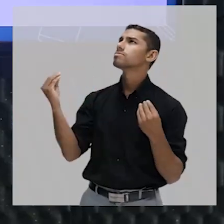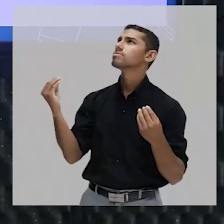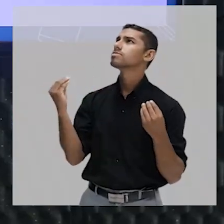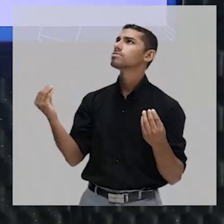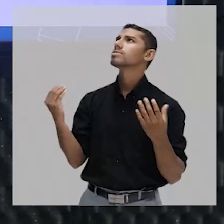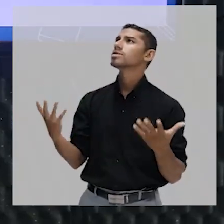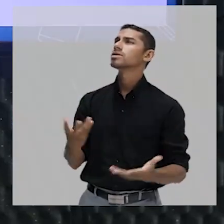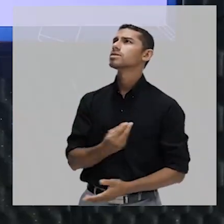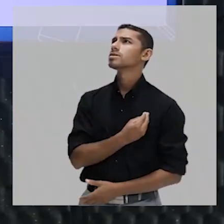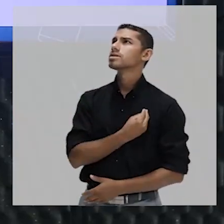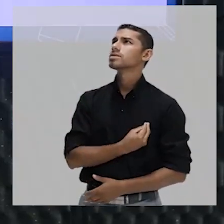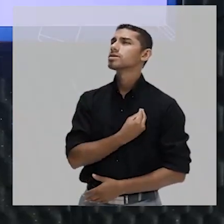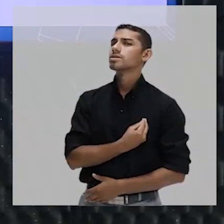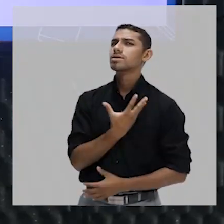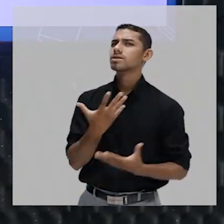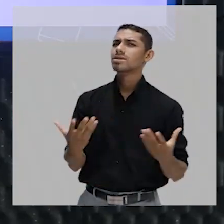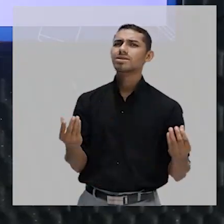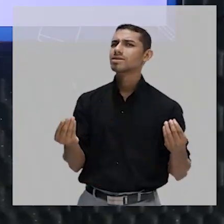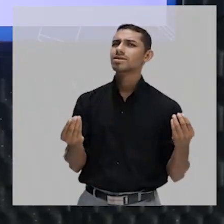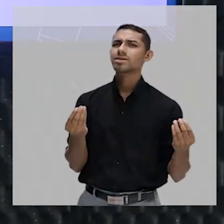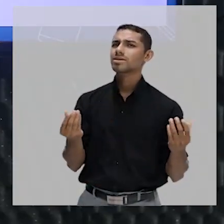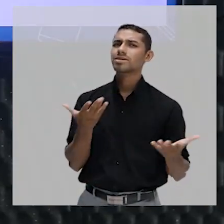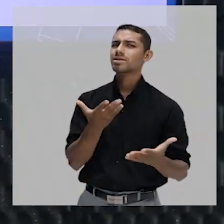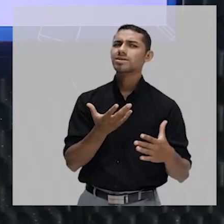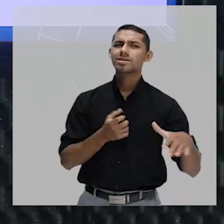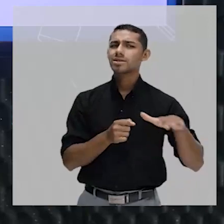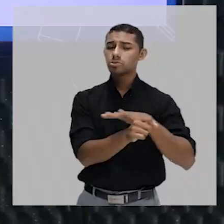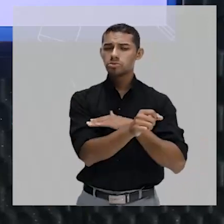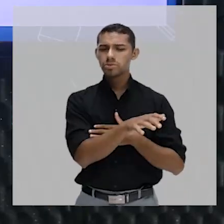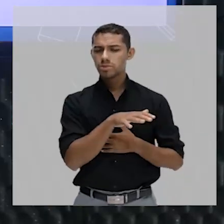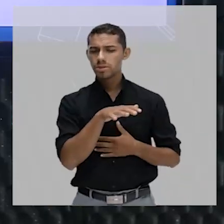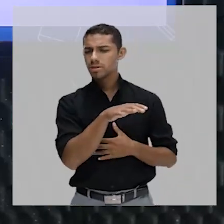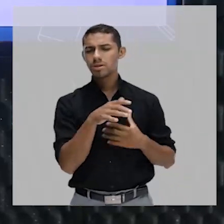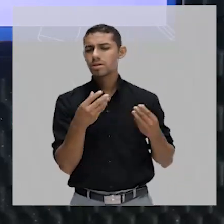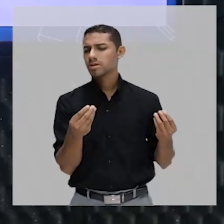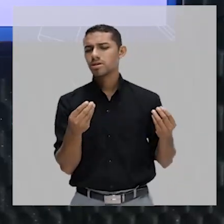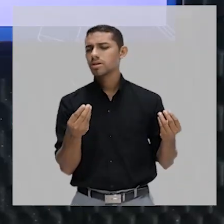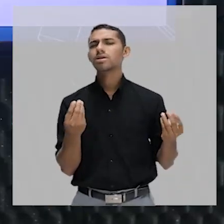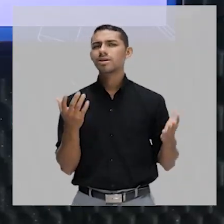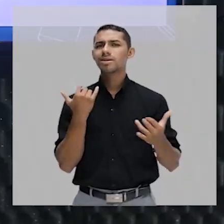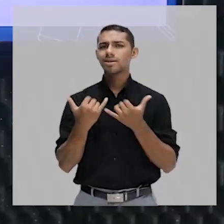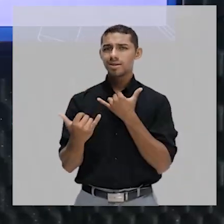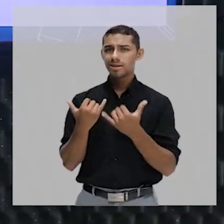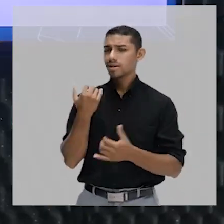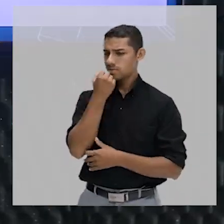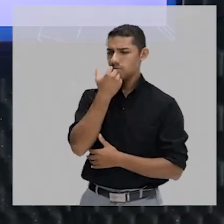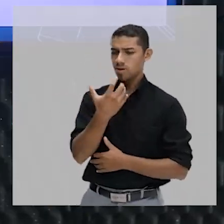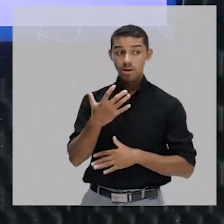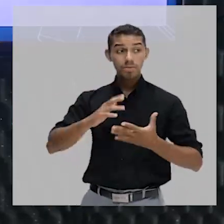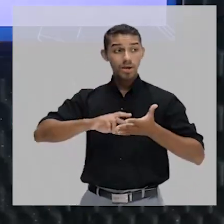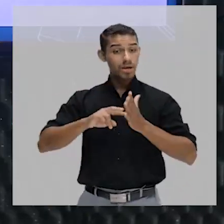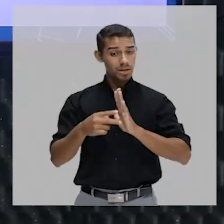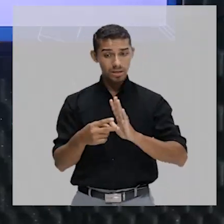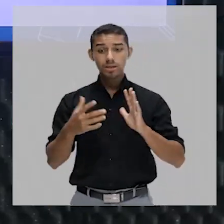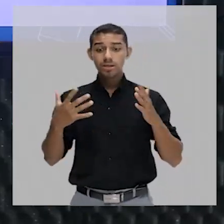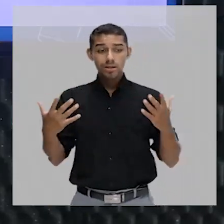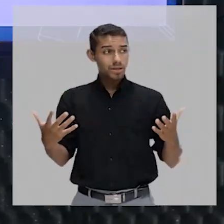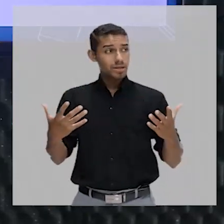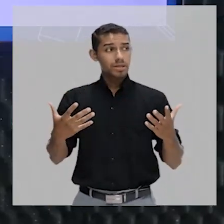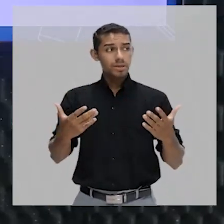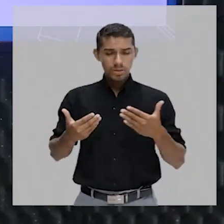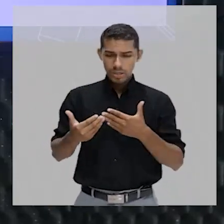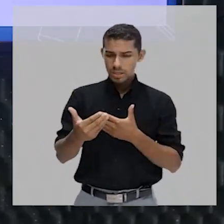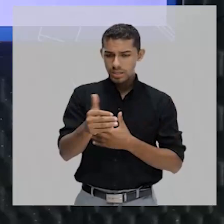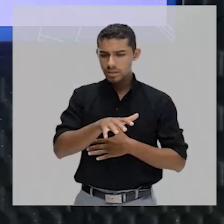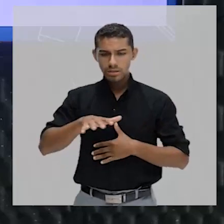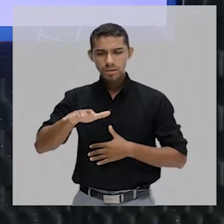na minha vida? Onde é que eu vou fazer essa aplicação? Parece uma coisa boa, mas isso faz muito significado, galera. Porque a partir do momento